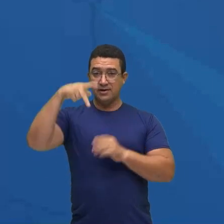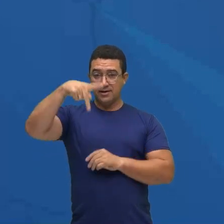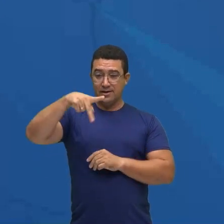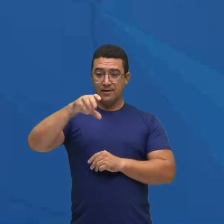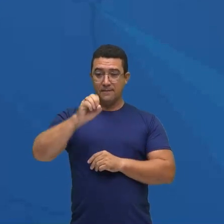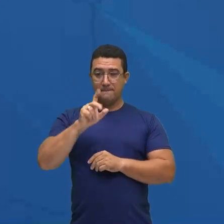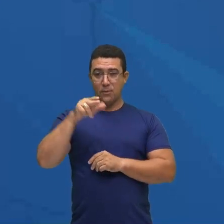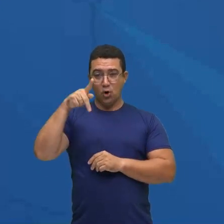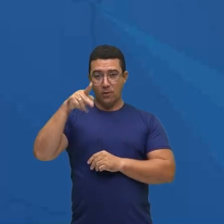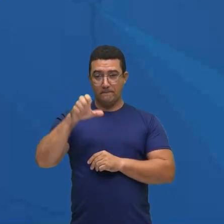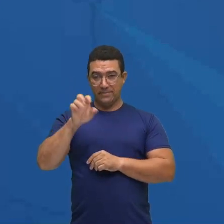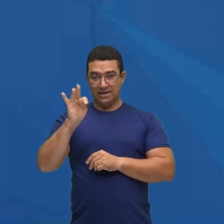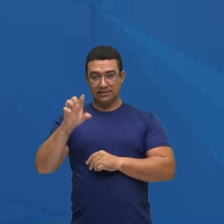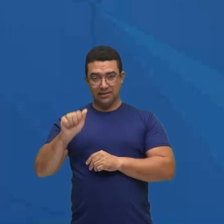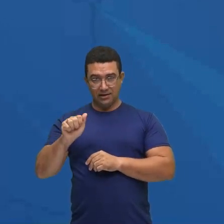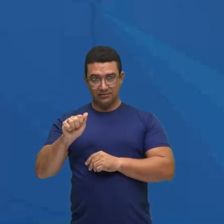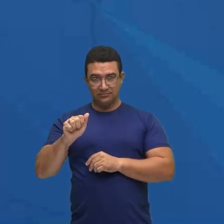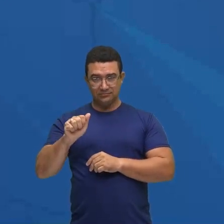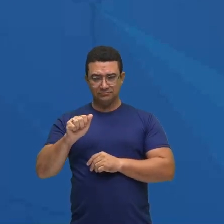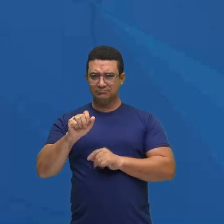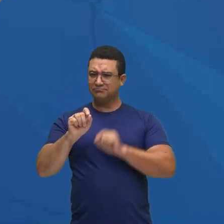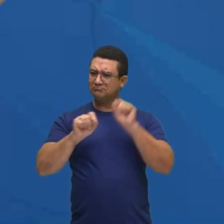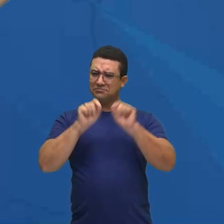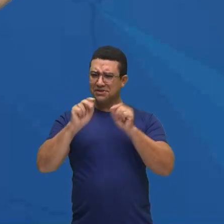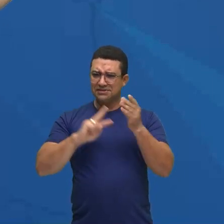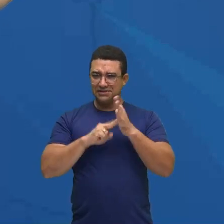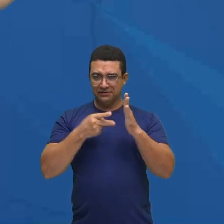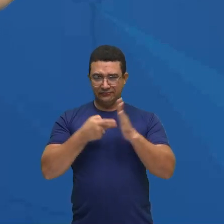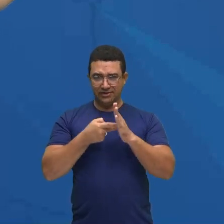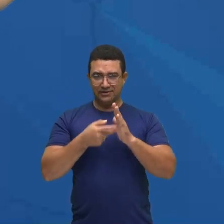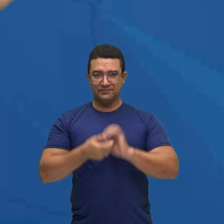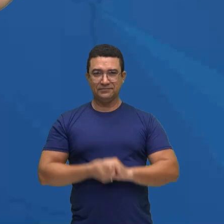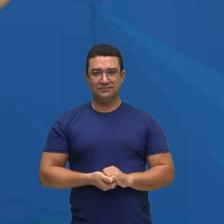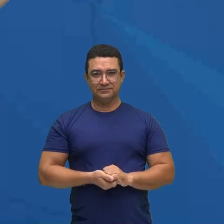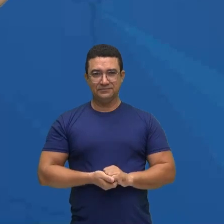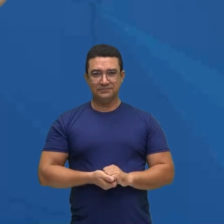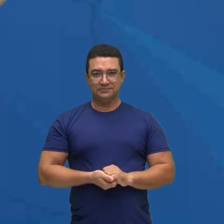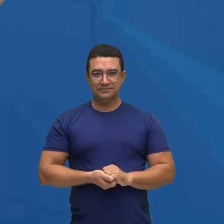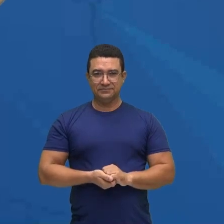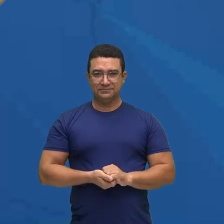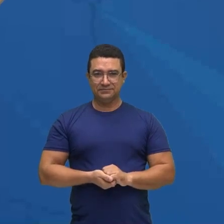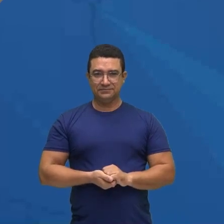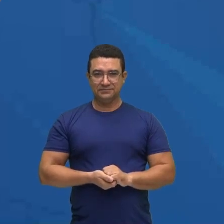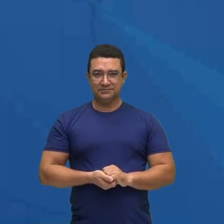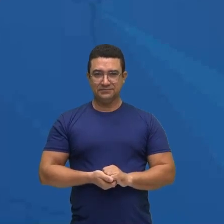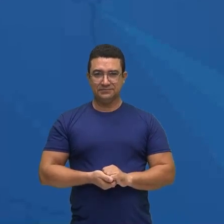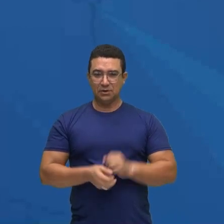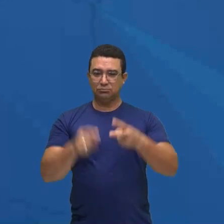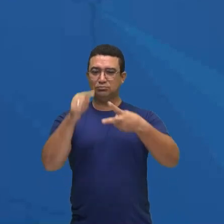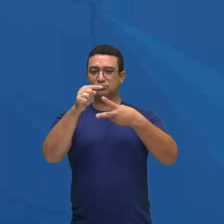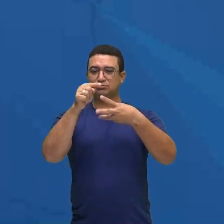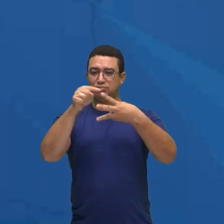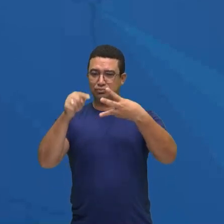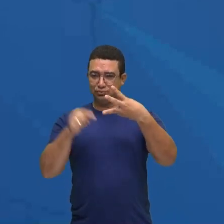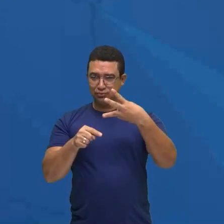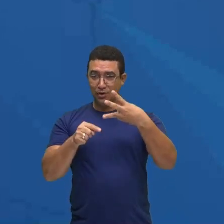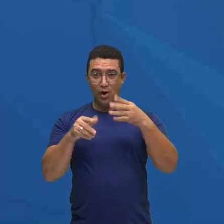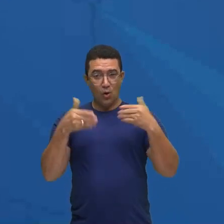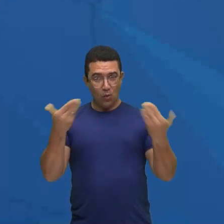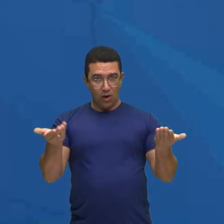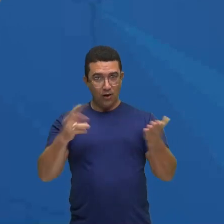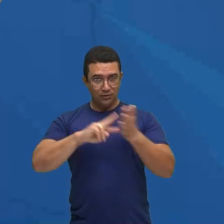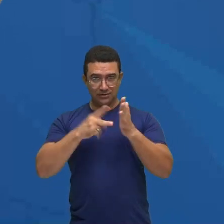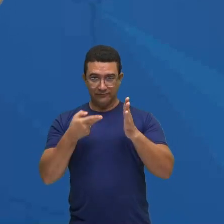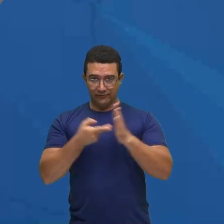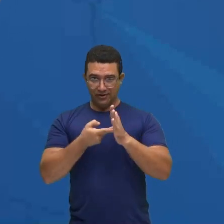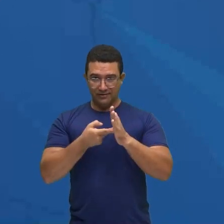pesquisar. Porpeta é o mesmo que bife, almôndega ou picadinho? Olha só, na pergunta